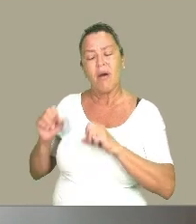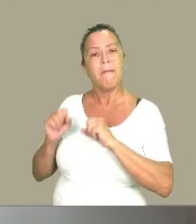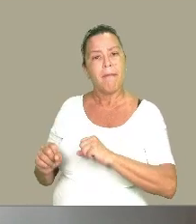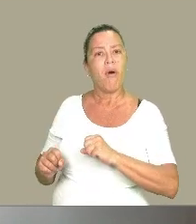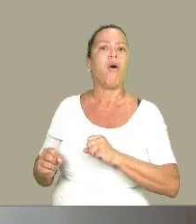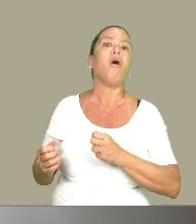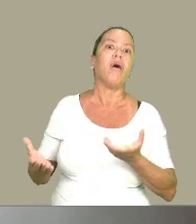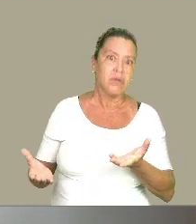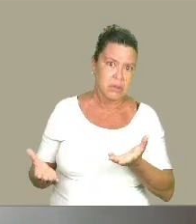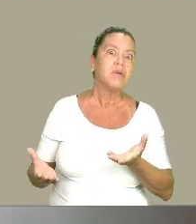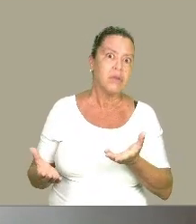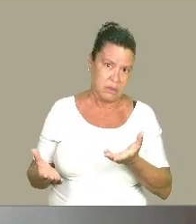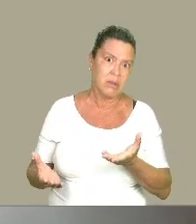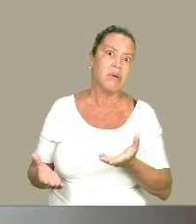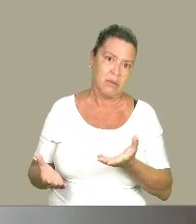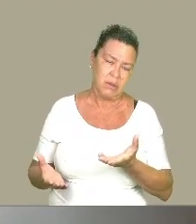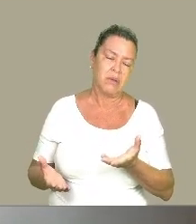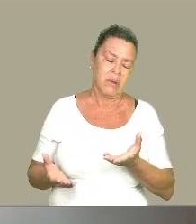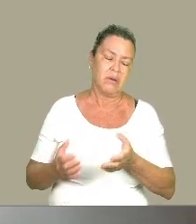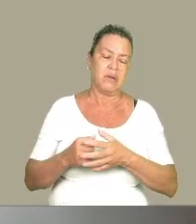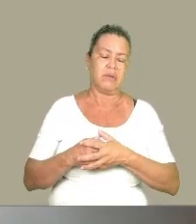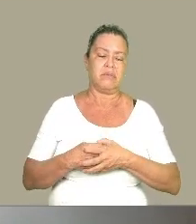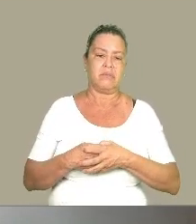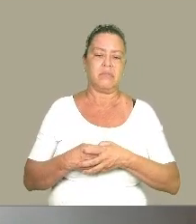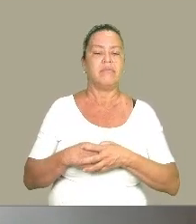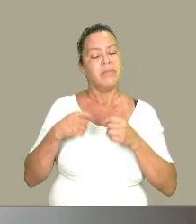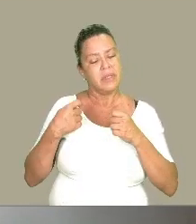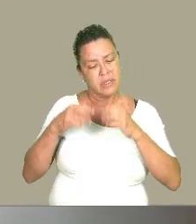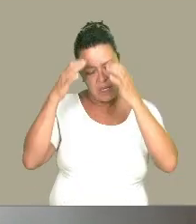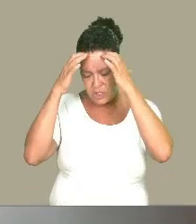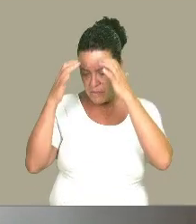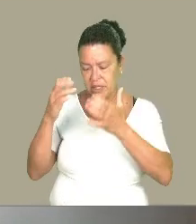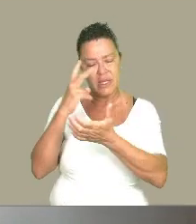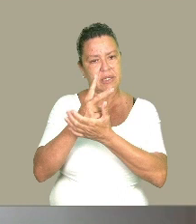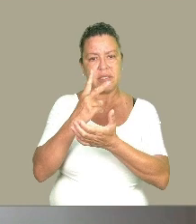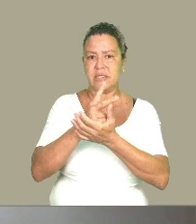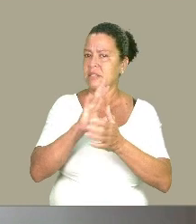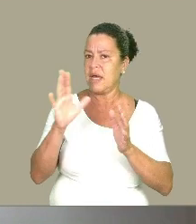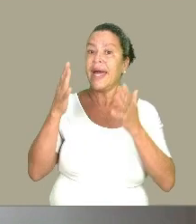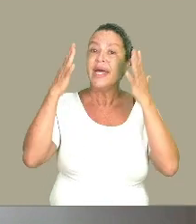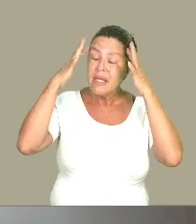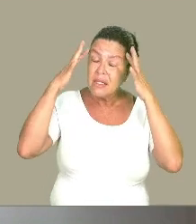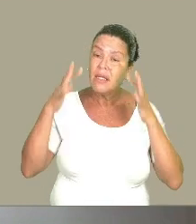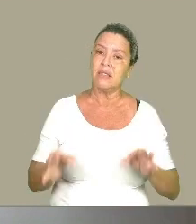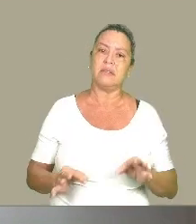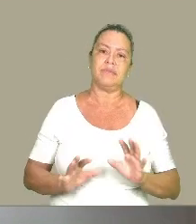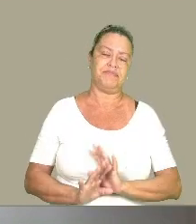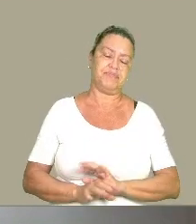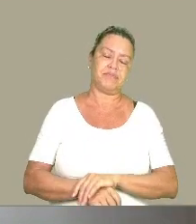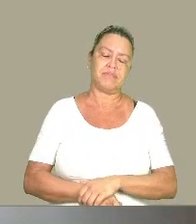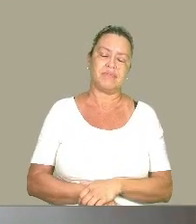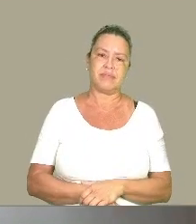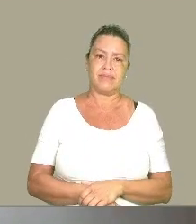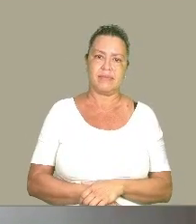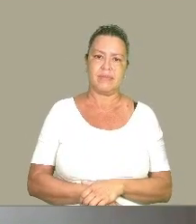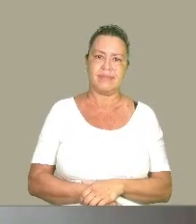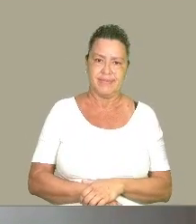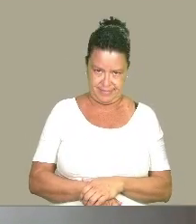venham dessas novas relações. A gente vai precisar respeitar e compreender isso tudo, né?